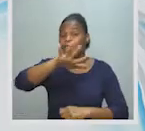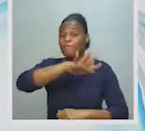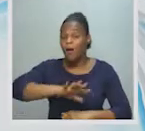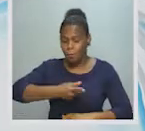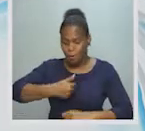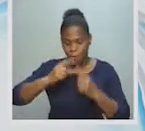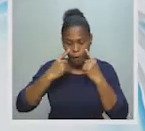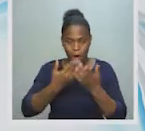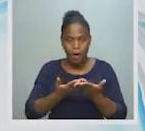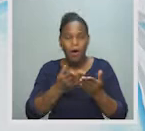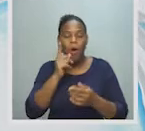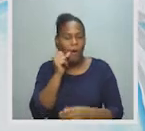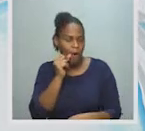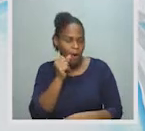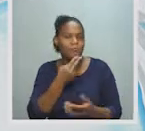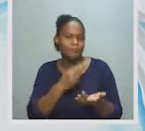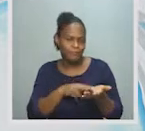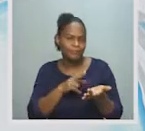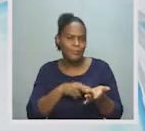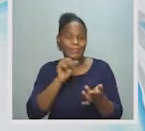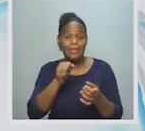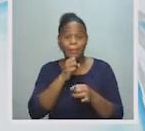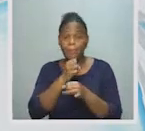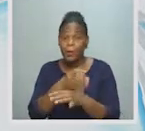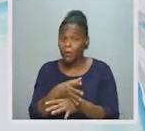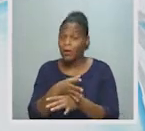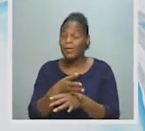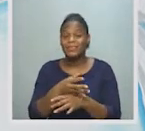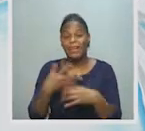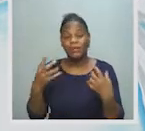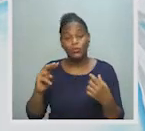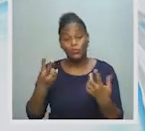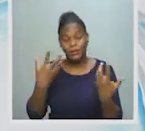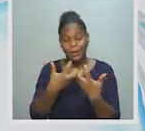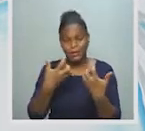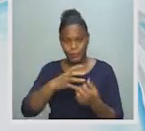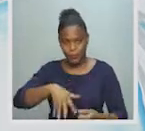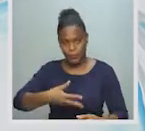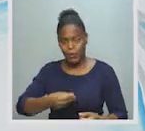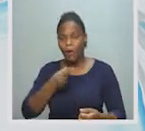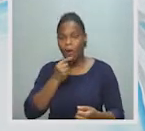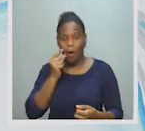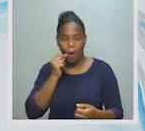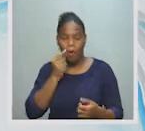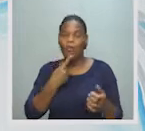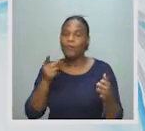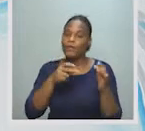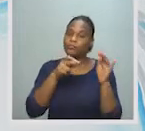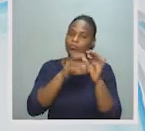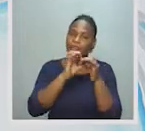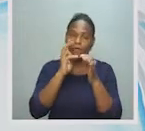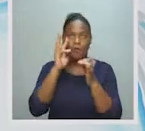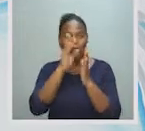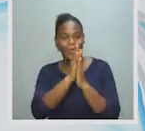formas que nos mostram que o homem realmente, após a Segunda Guerra Mundial, regressou